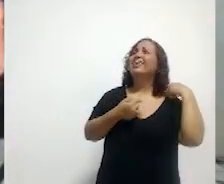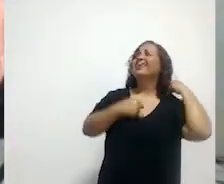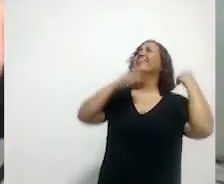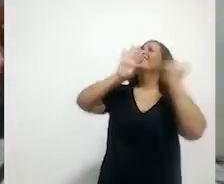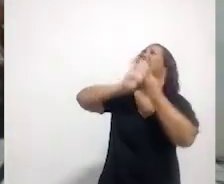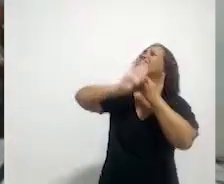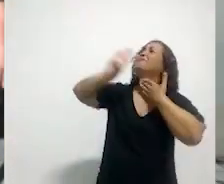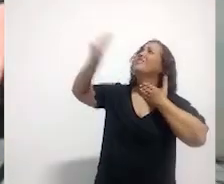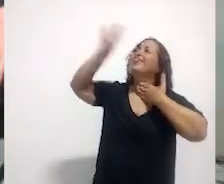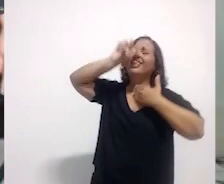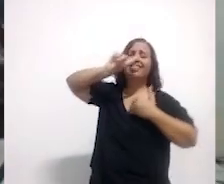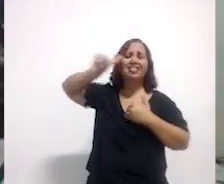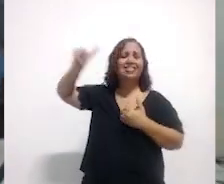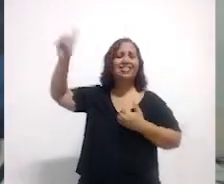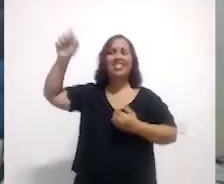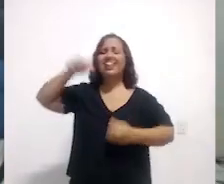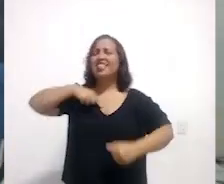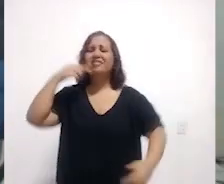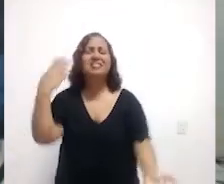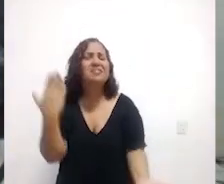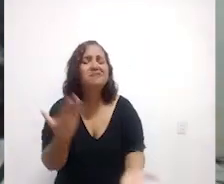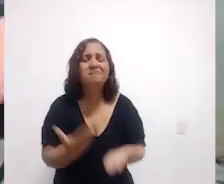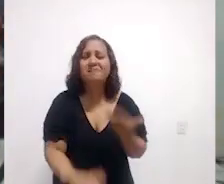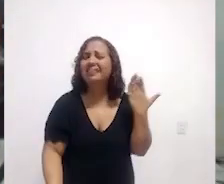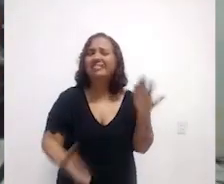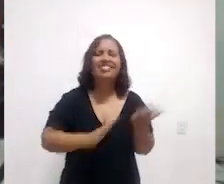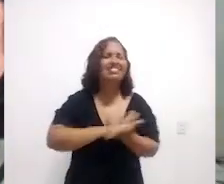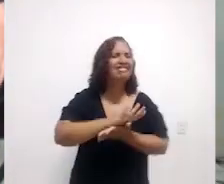eu nada sou sem ti,